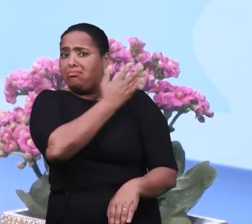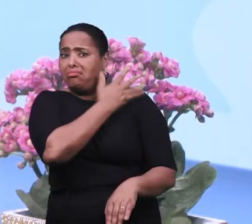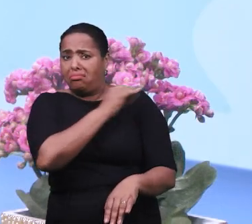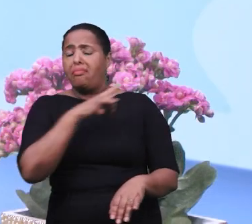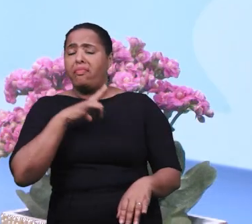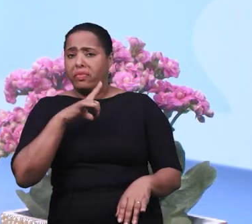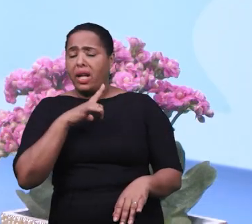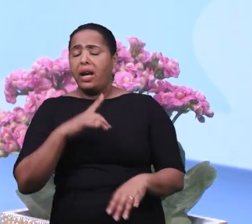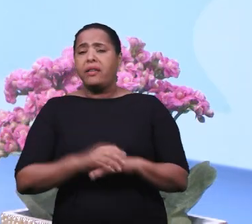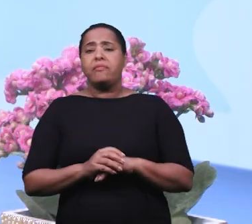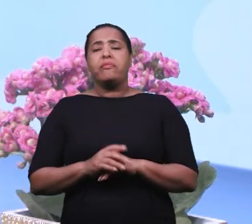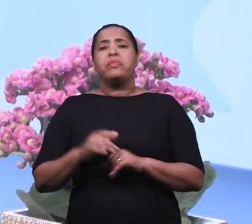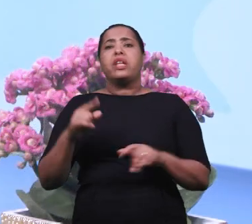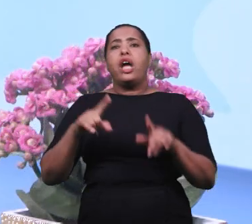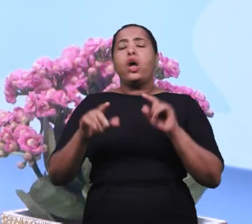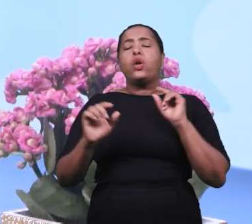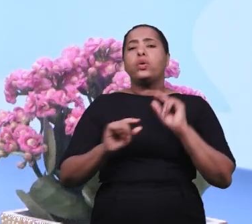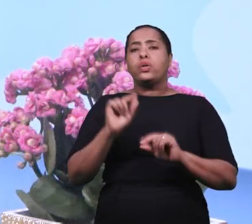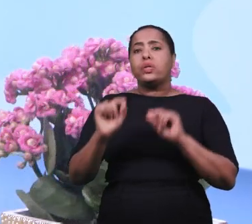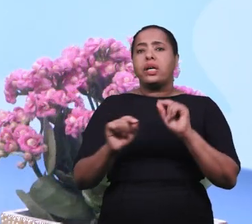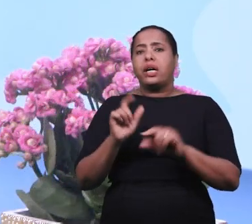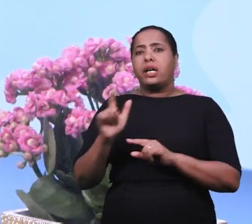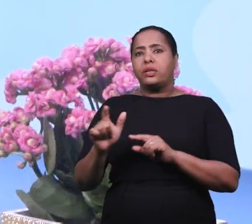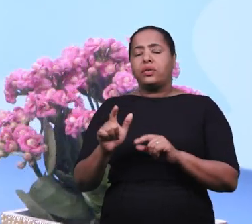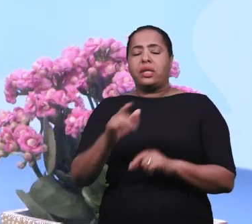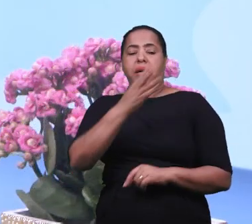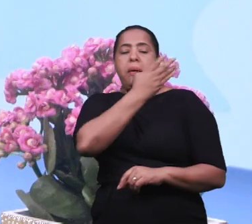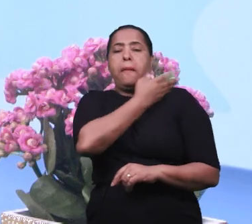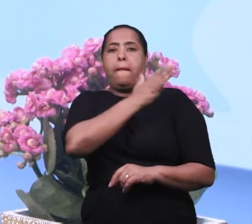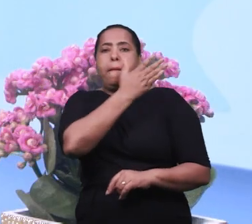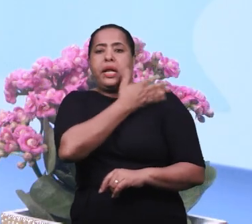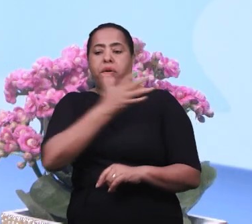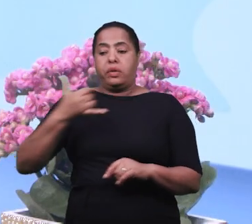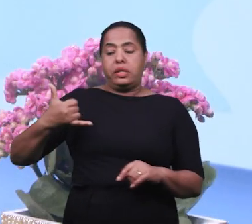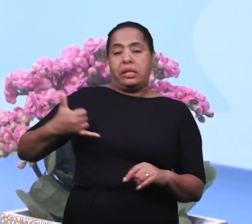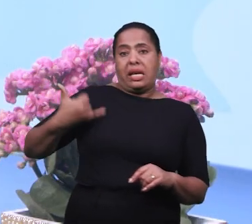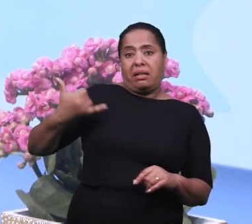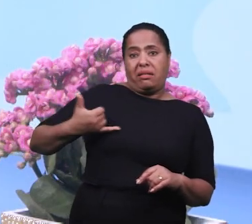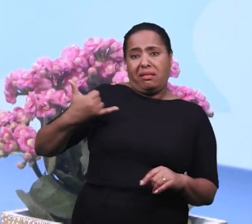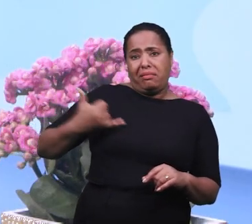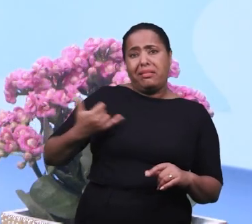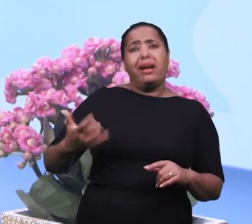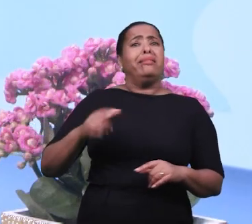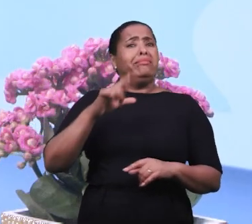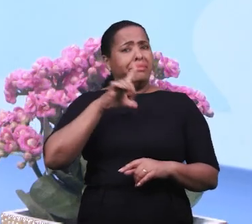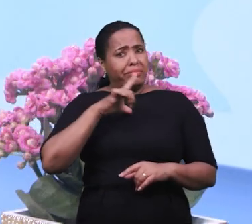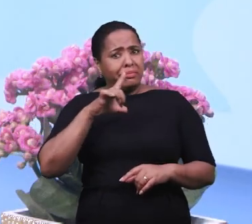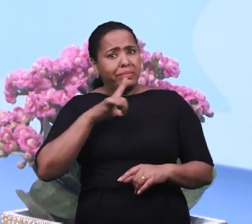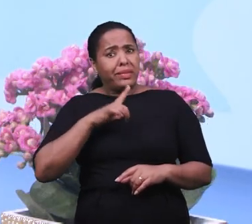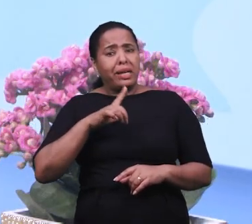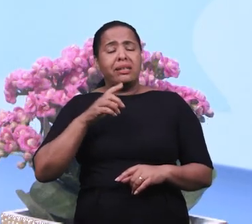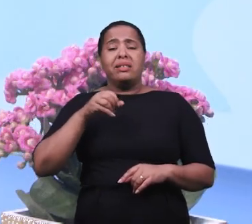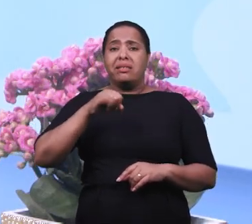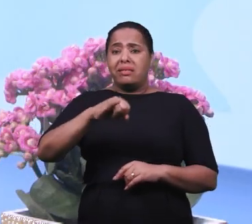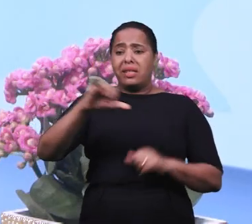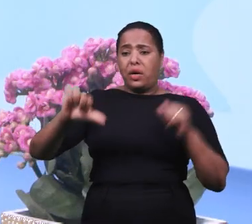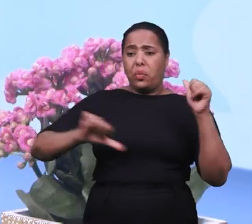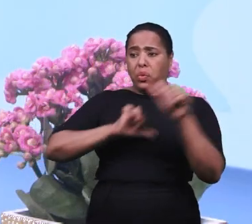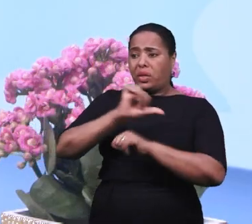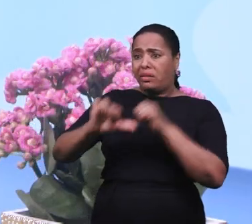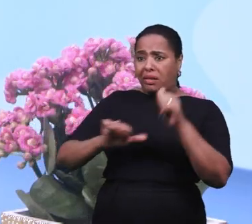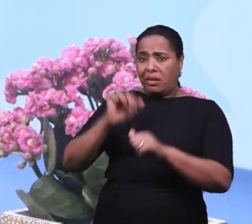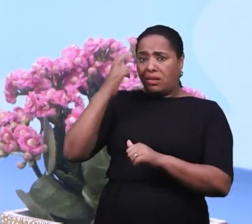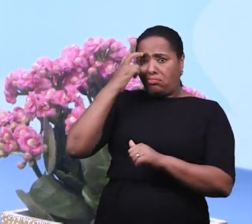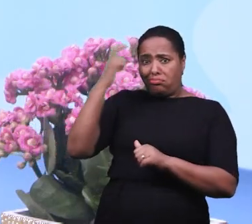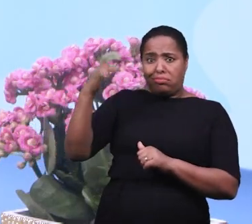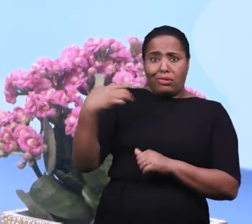um termo usado que é o etarismo, que é um preconceito relacionado à idade. Isso tem muito, e se a gente não mudar a nossa cultura, se